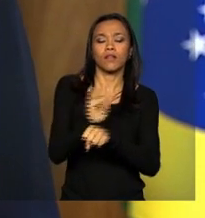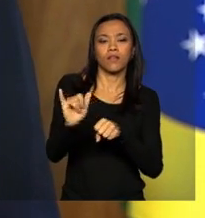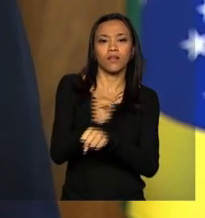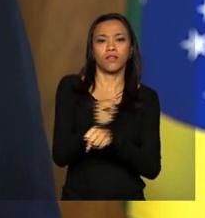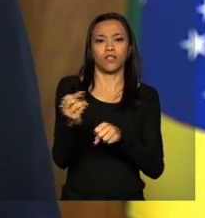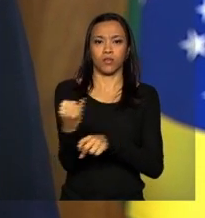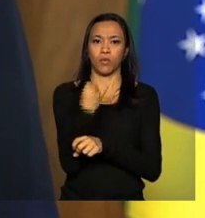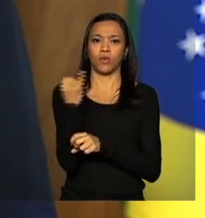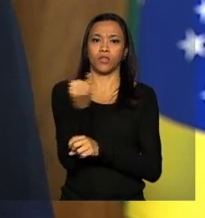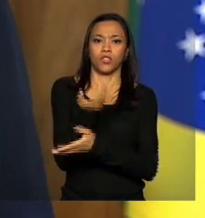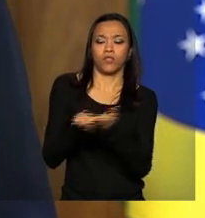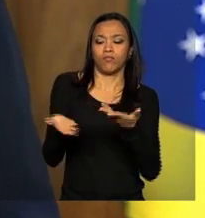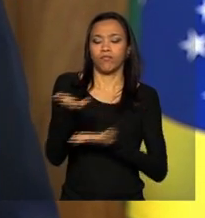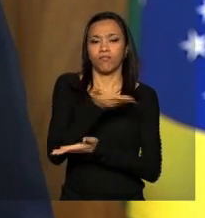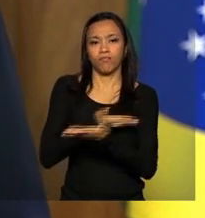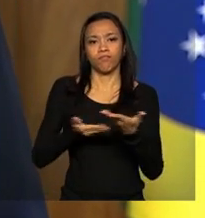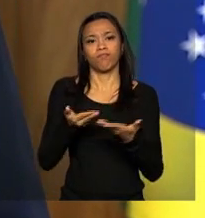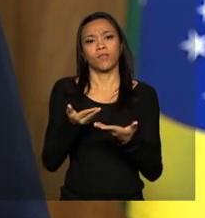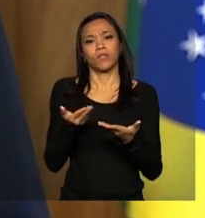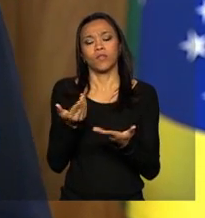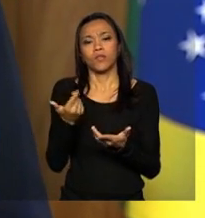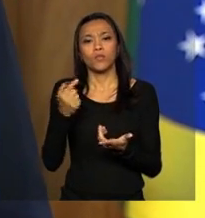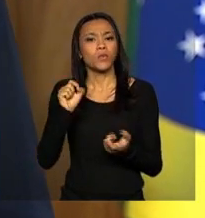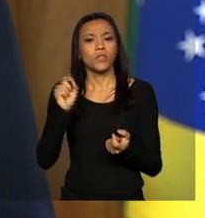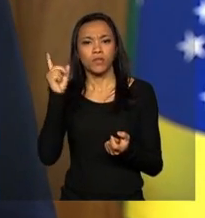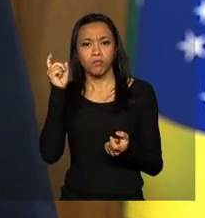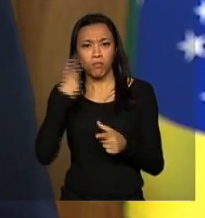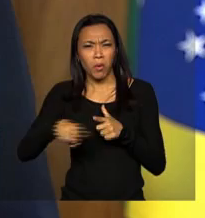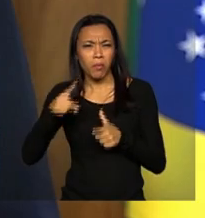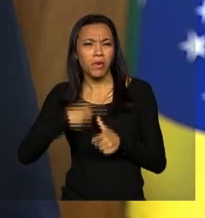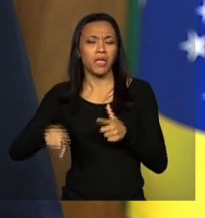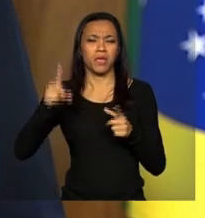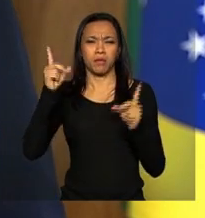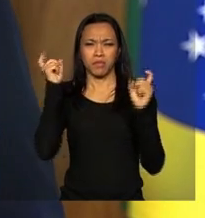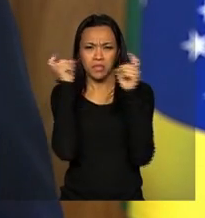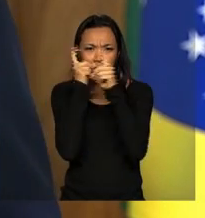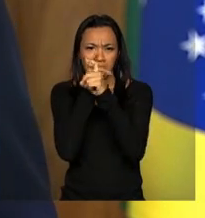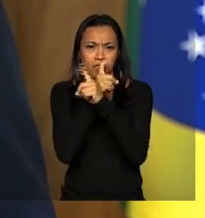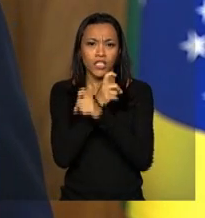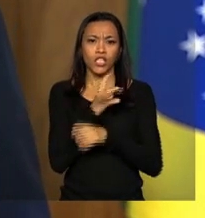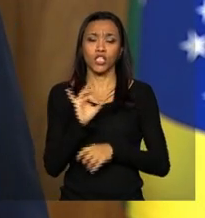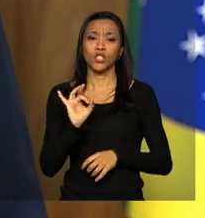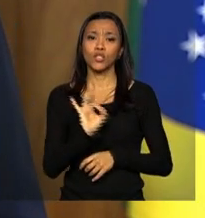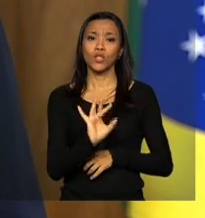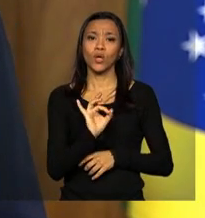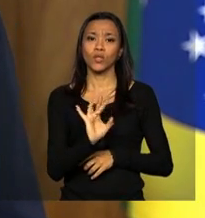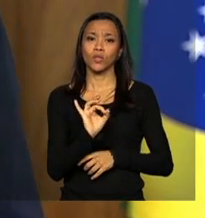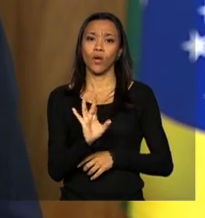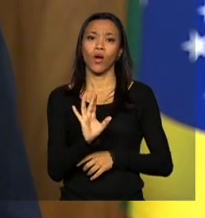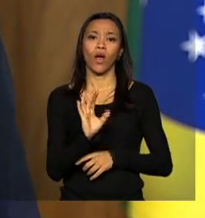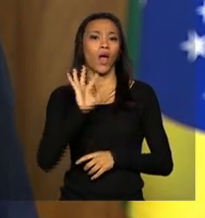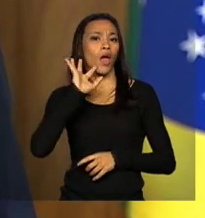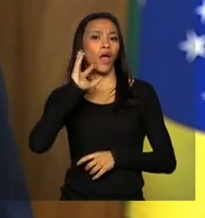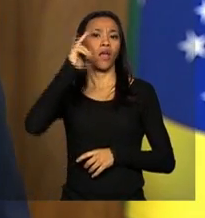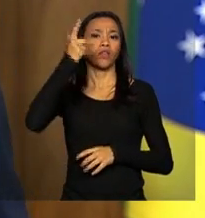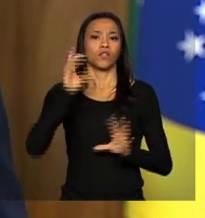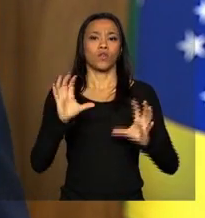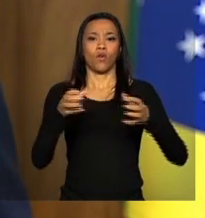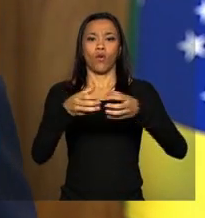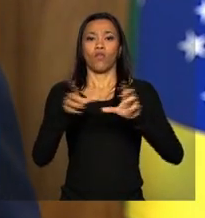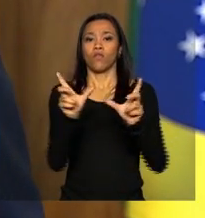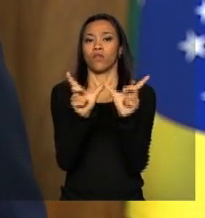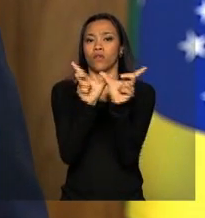bilateral as dificuldades e problemas que não poderiam ser resolvidos no âmbito do Mercosul,